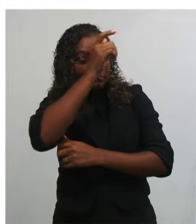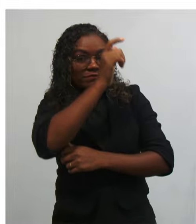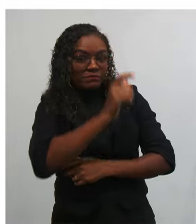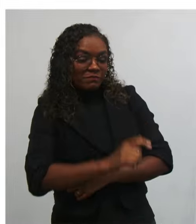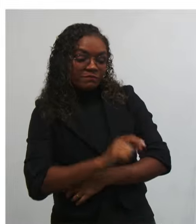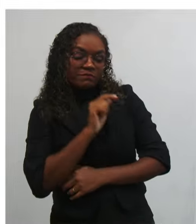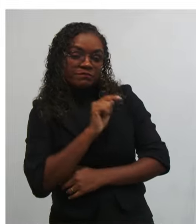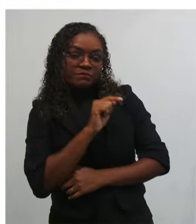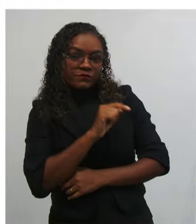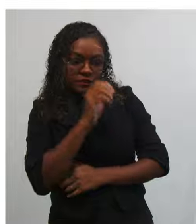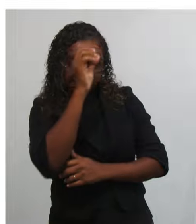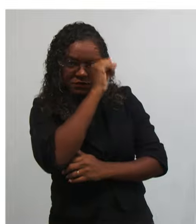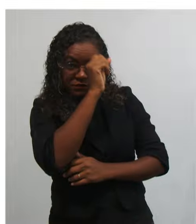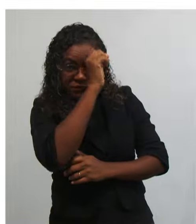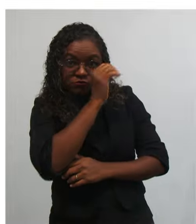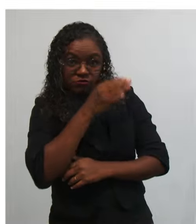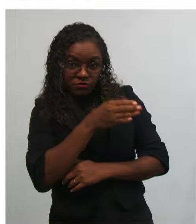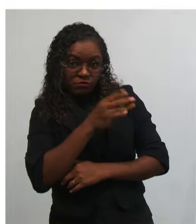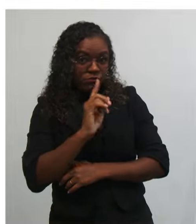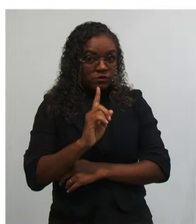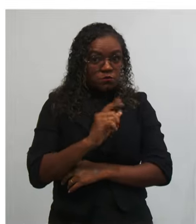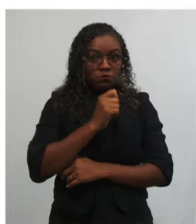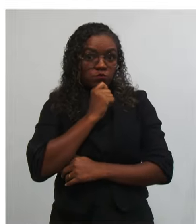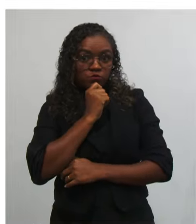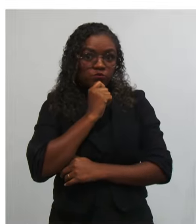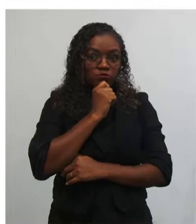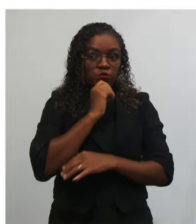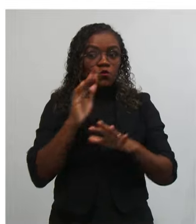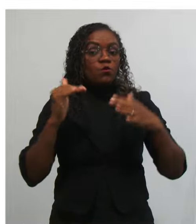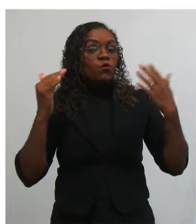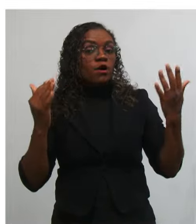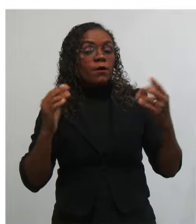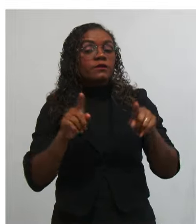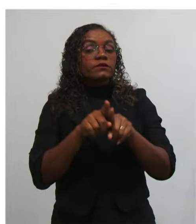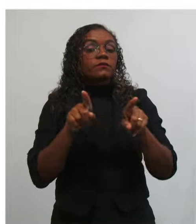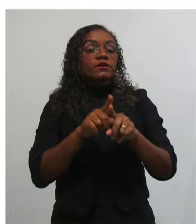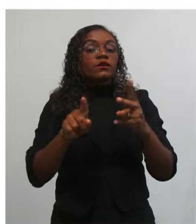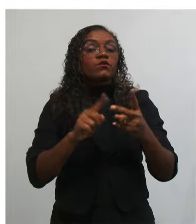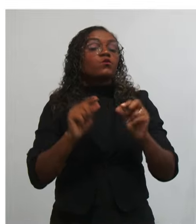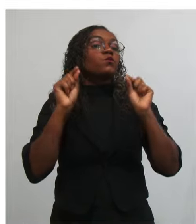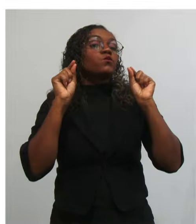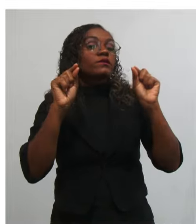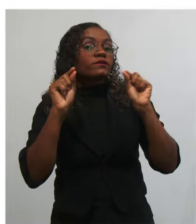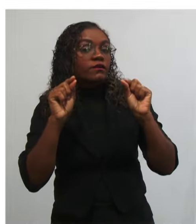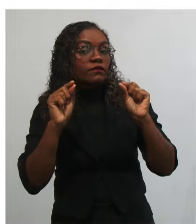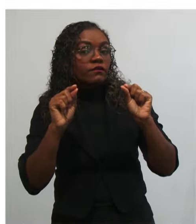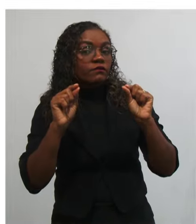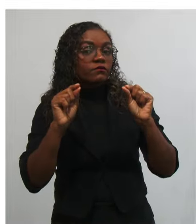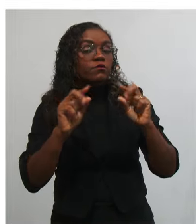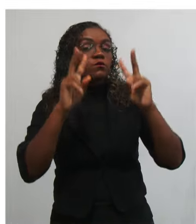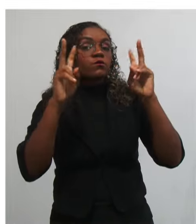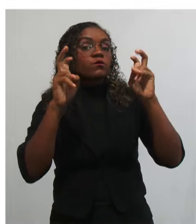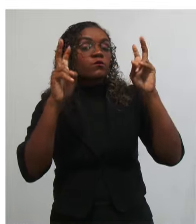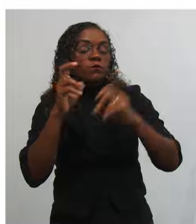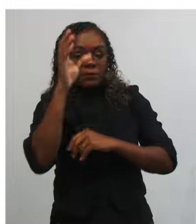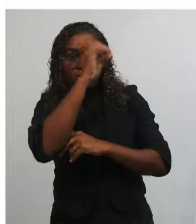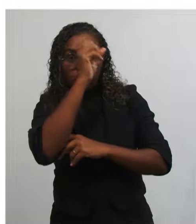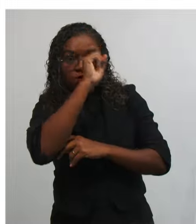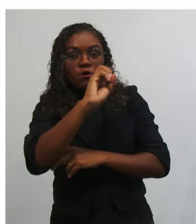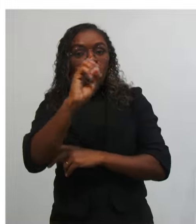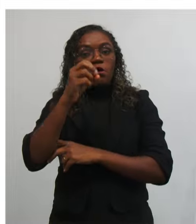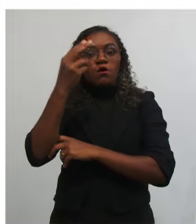aprendeu ou não o que foi que o meu aluno aprendeu de fato e o que foi que ele não